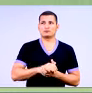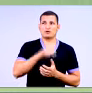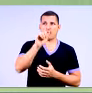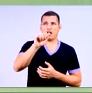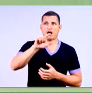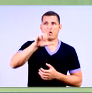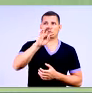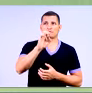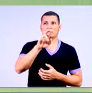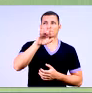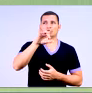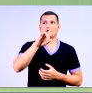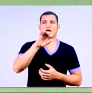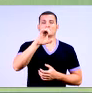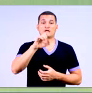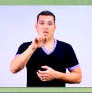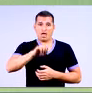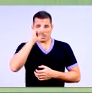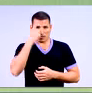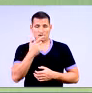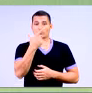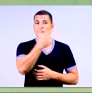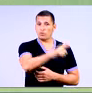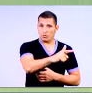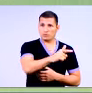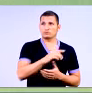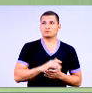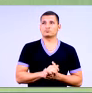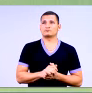ideia do outro. Alter